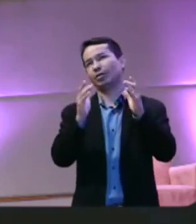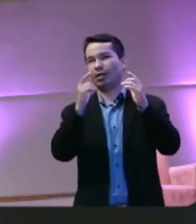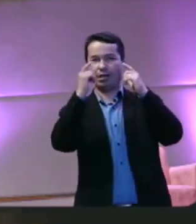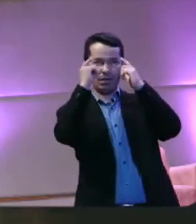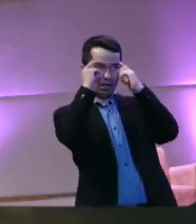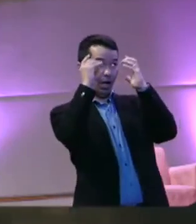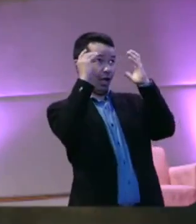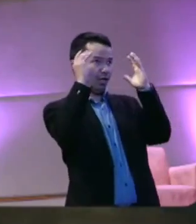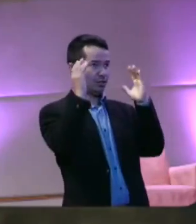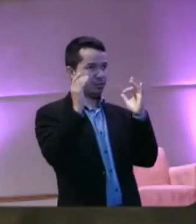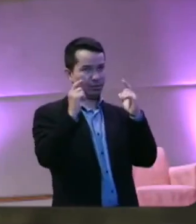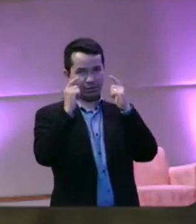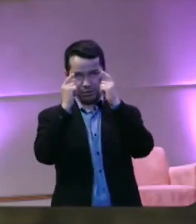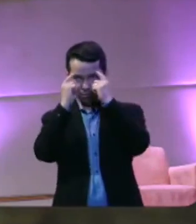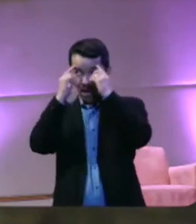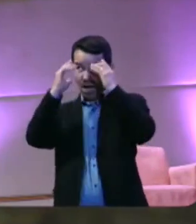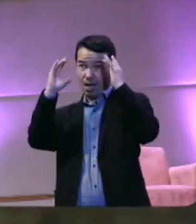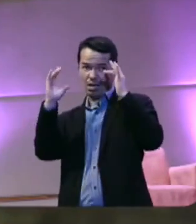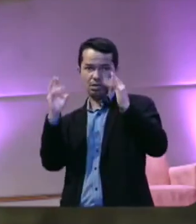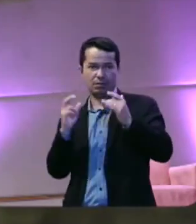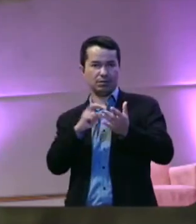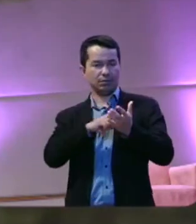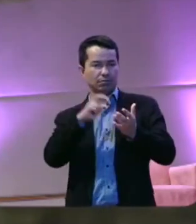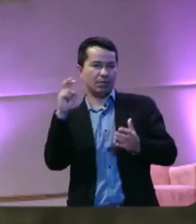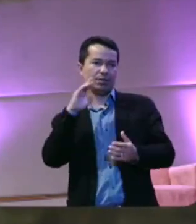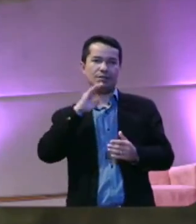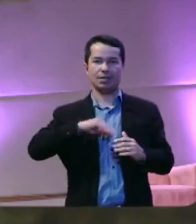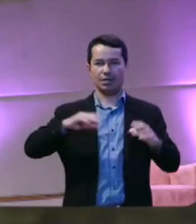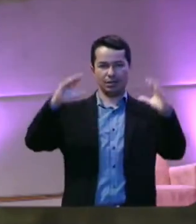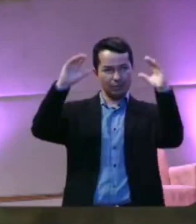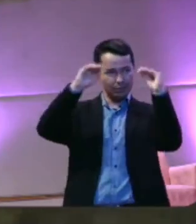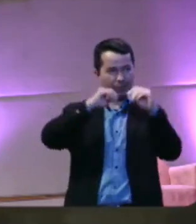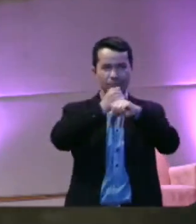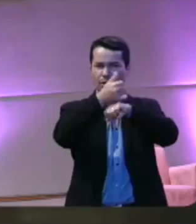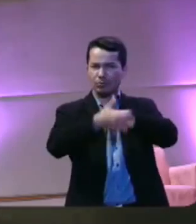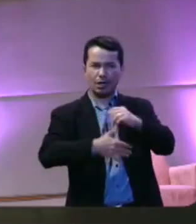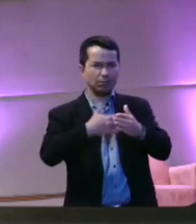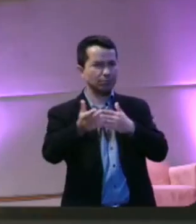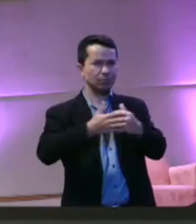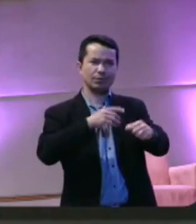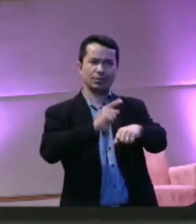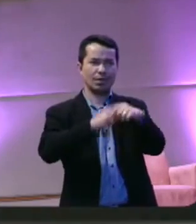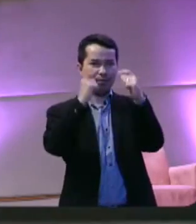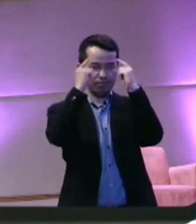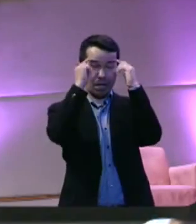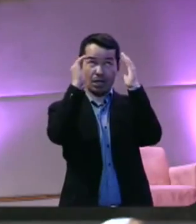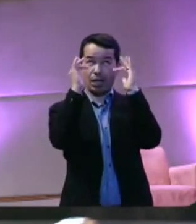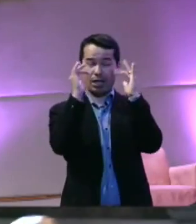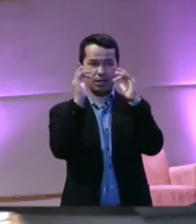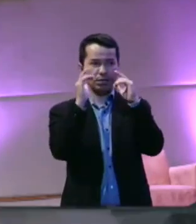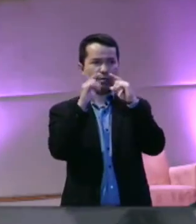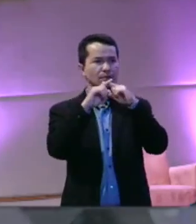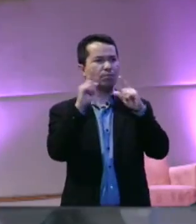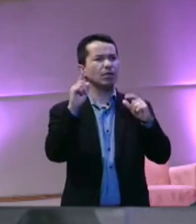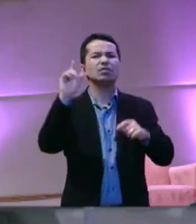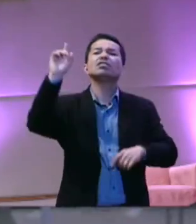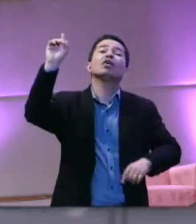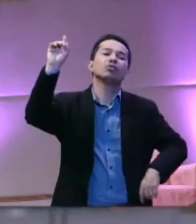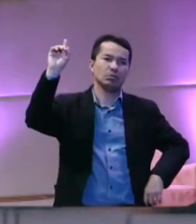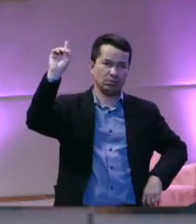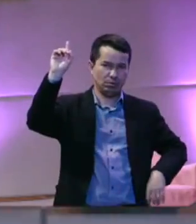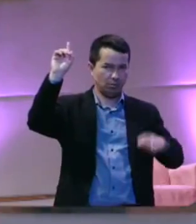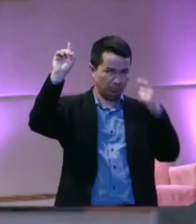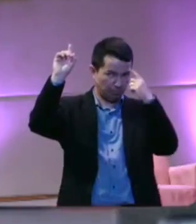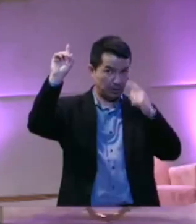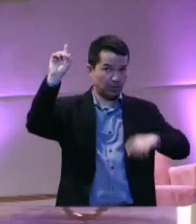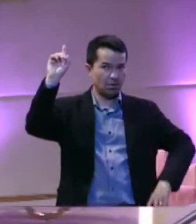que a visitação de Deus, ela traz de volta o primeiro amor. Você lembra quando você